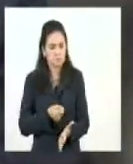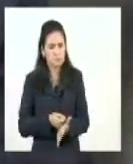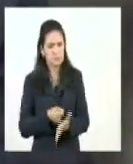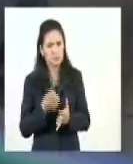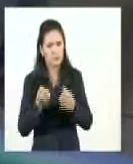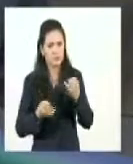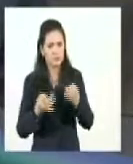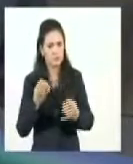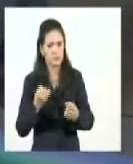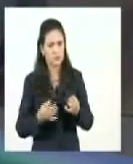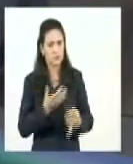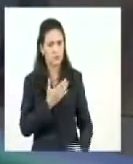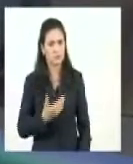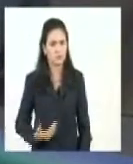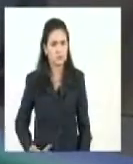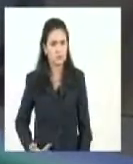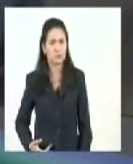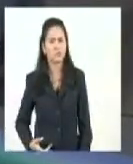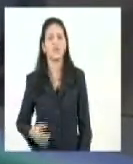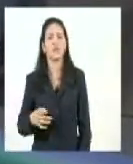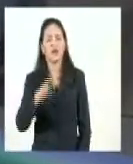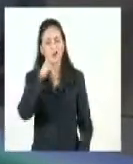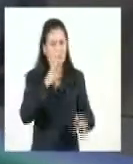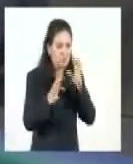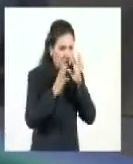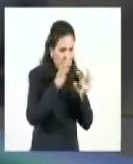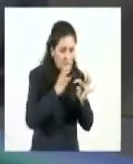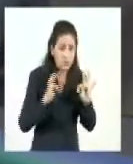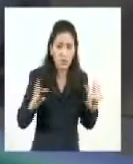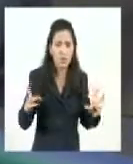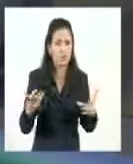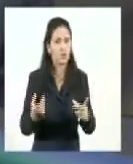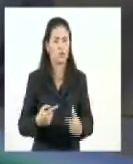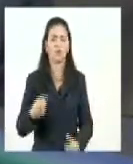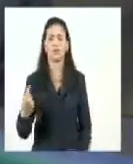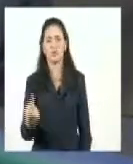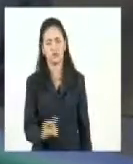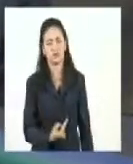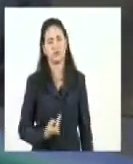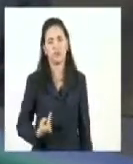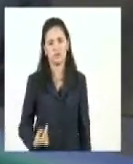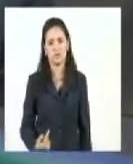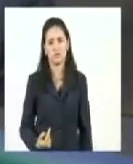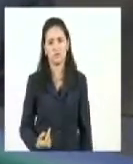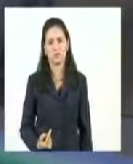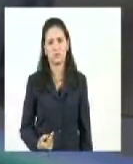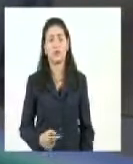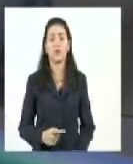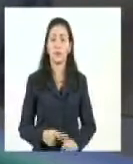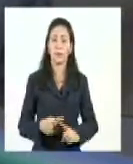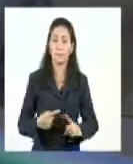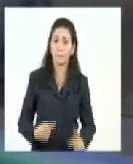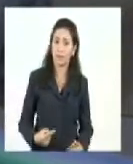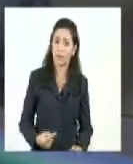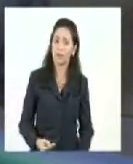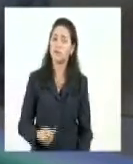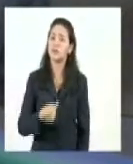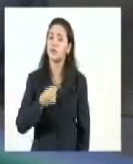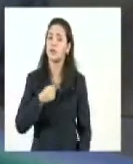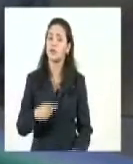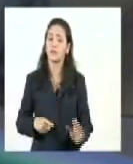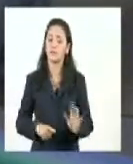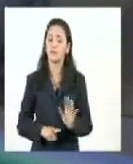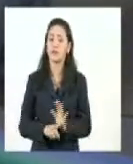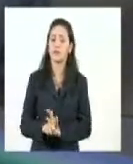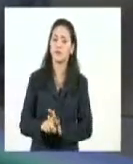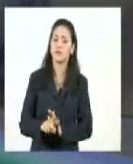explicação do governo, ele vem com ataques para cima de todos nós da oposição. Só que eu fiz uma pergunta, há 2